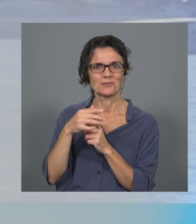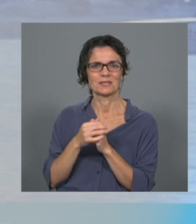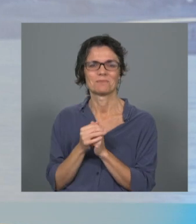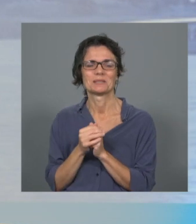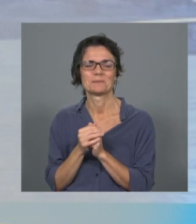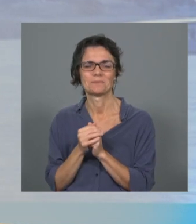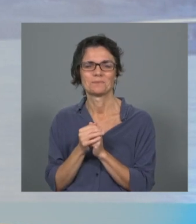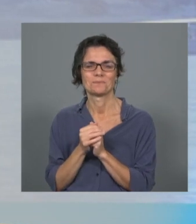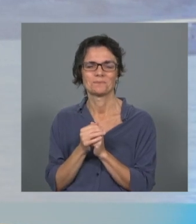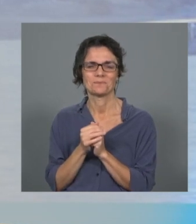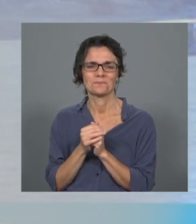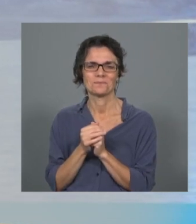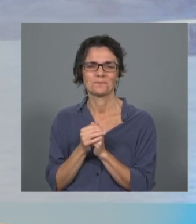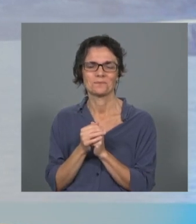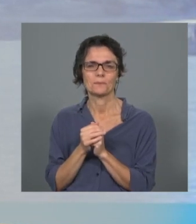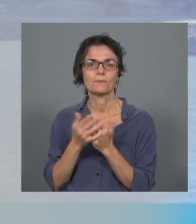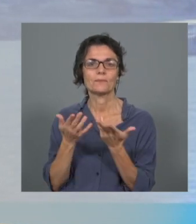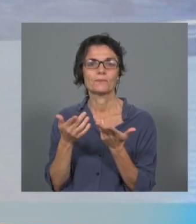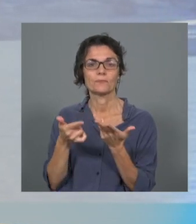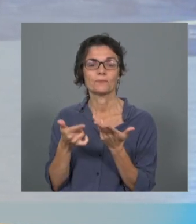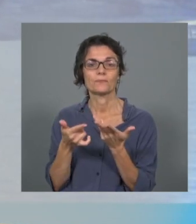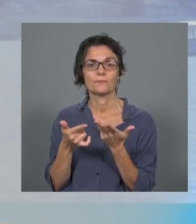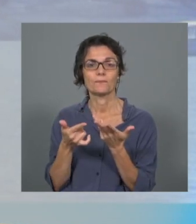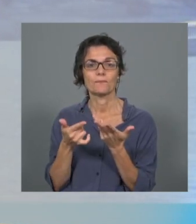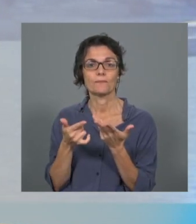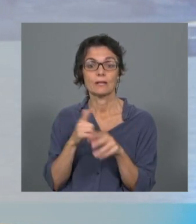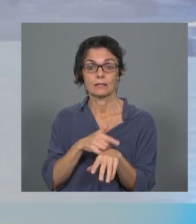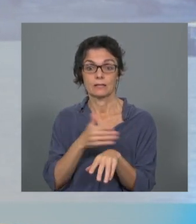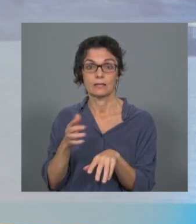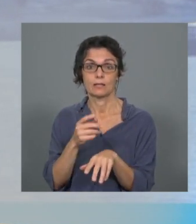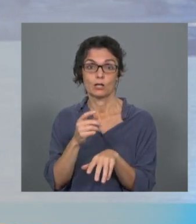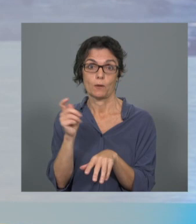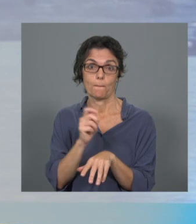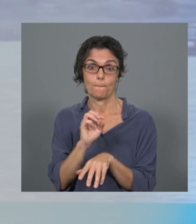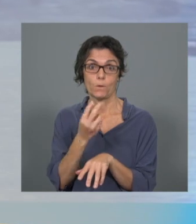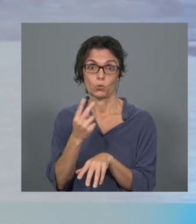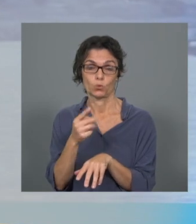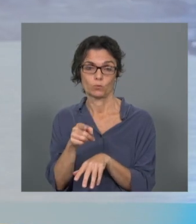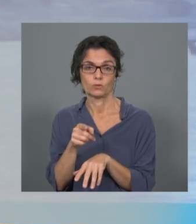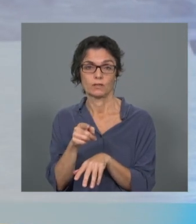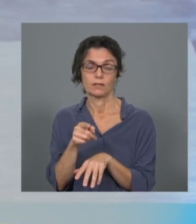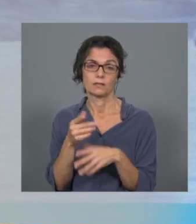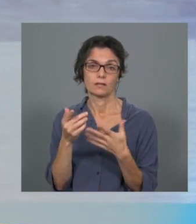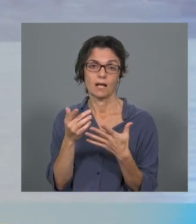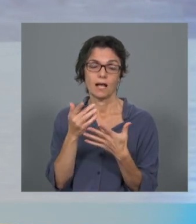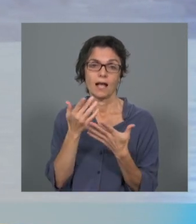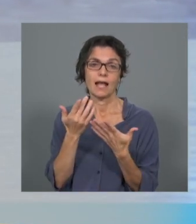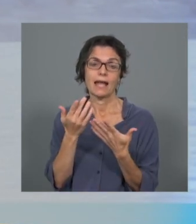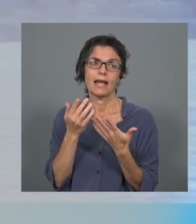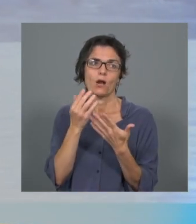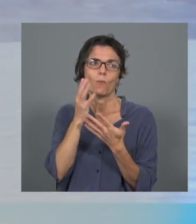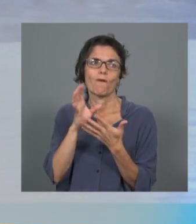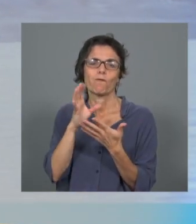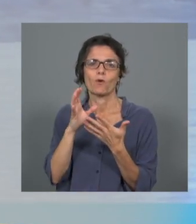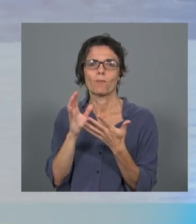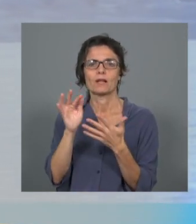deste filme, que também neste mês de outubro é o encerrar do ciclo das aparições e como